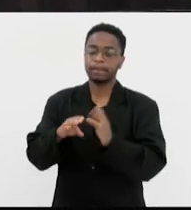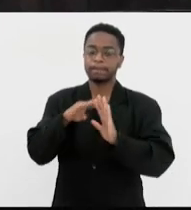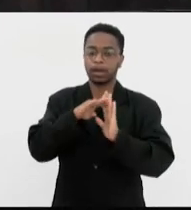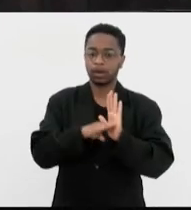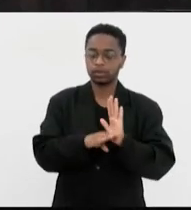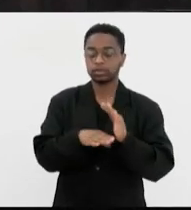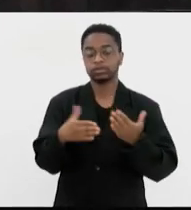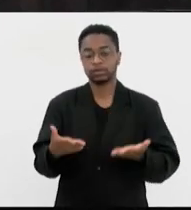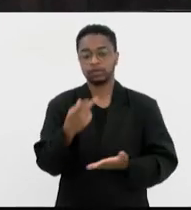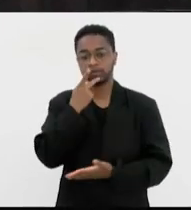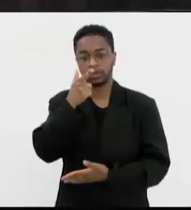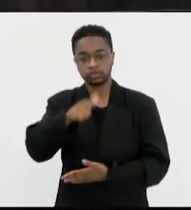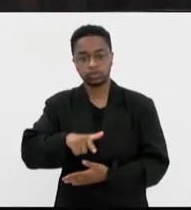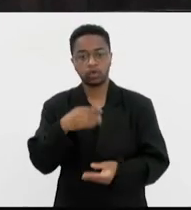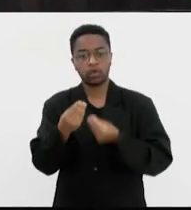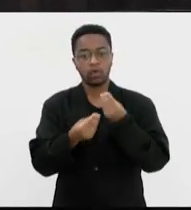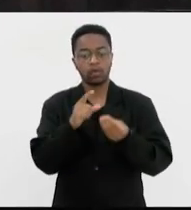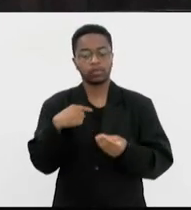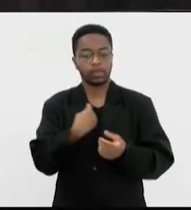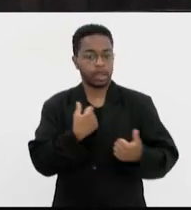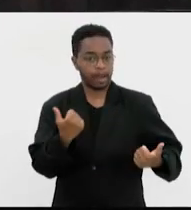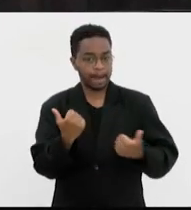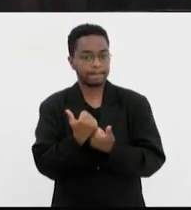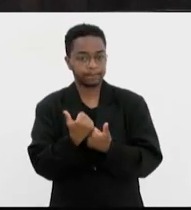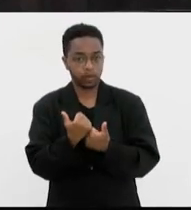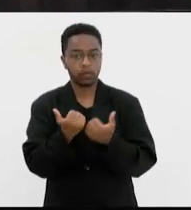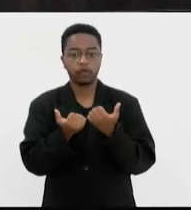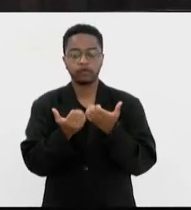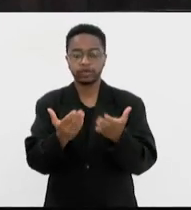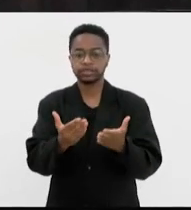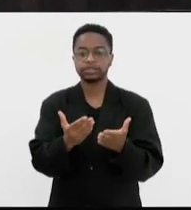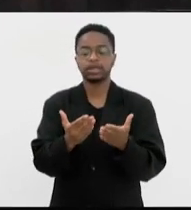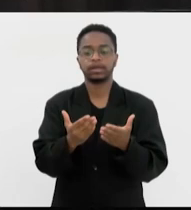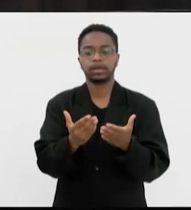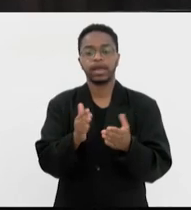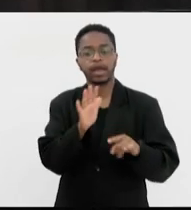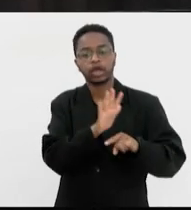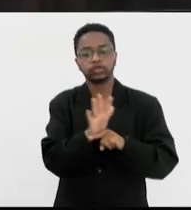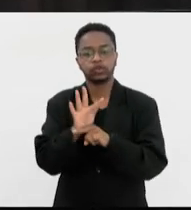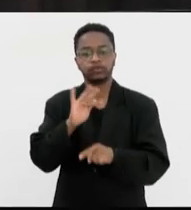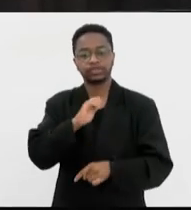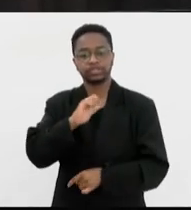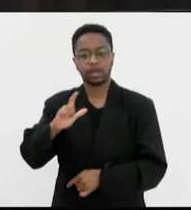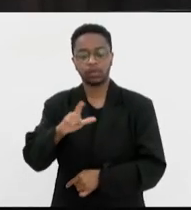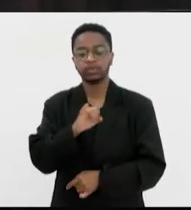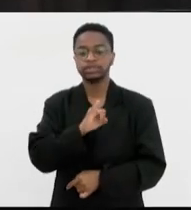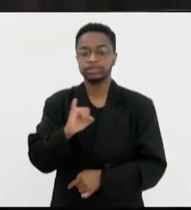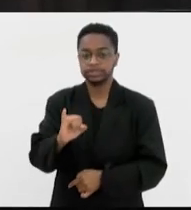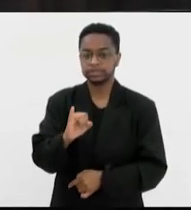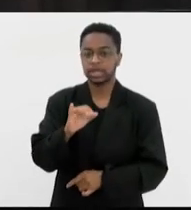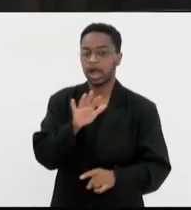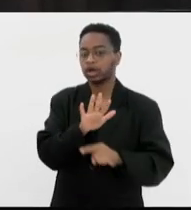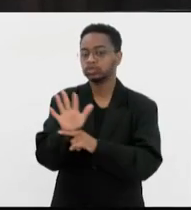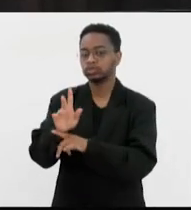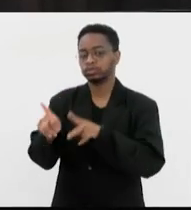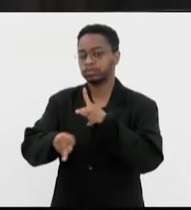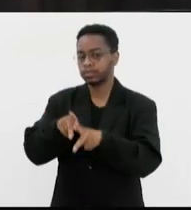reafirmar todo o nosso apoio à prorrogação de benefícios fiscais que tragam essa contrapartida